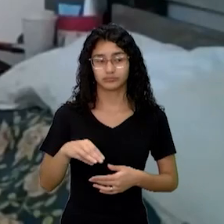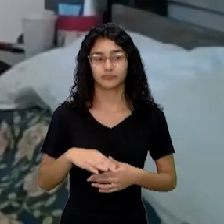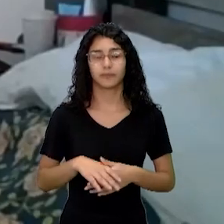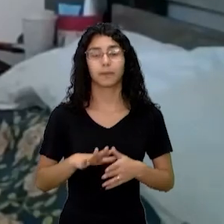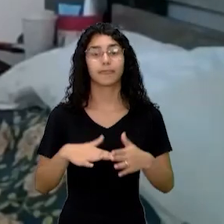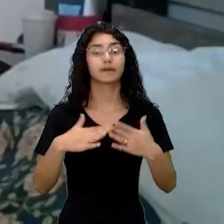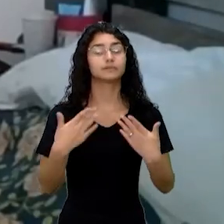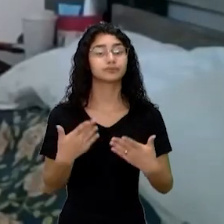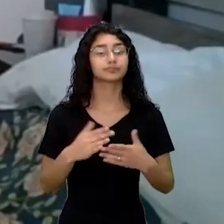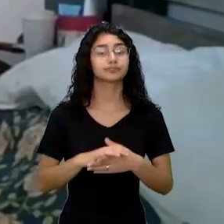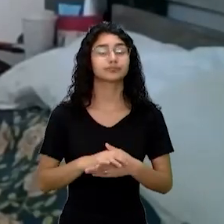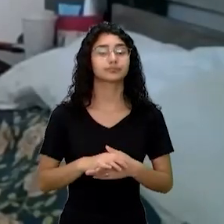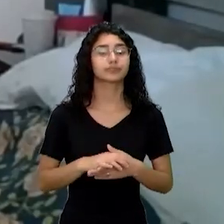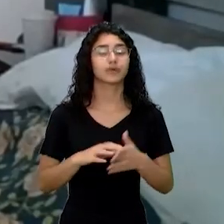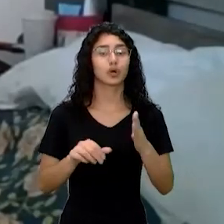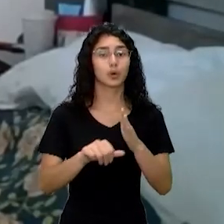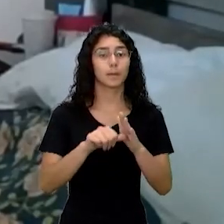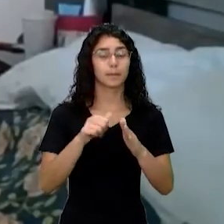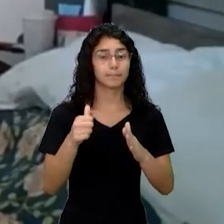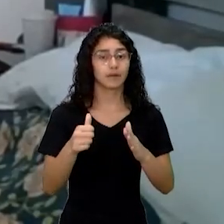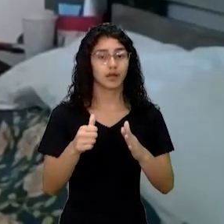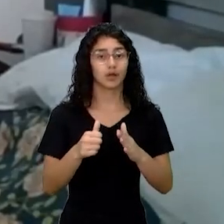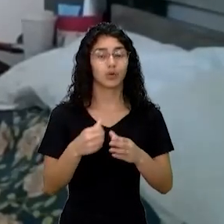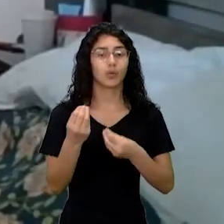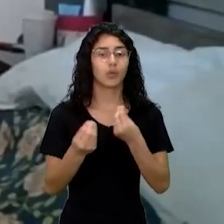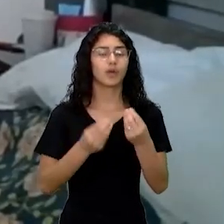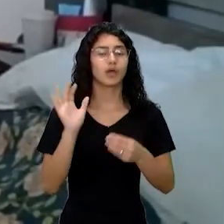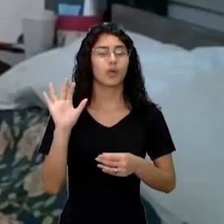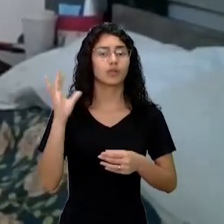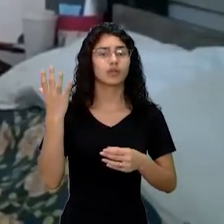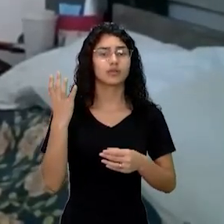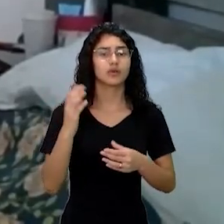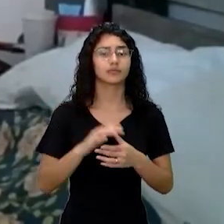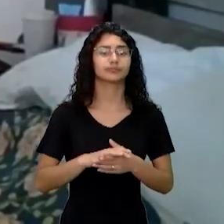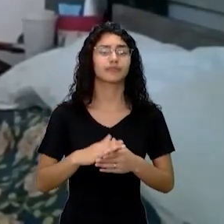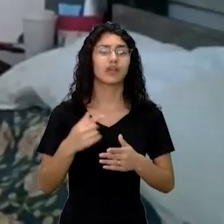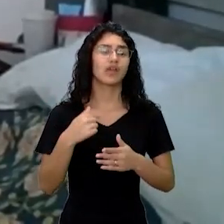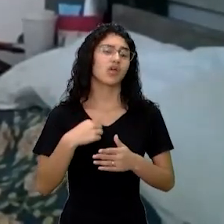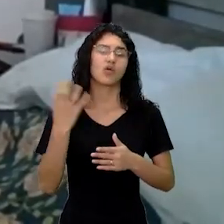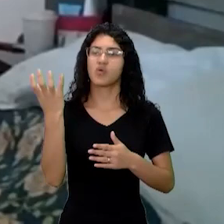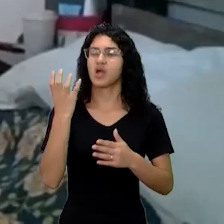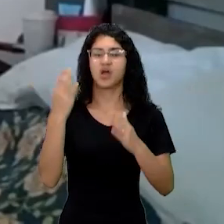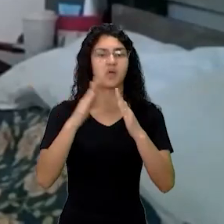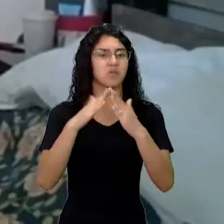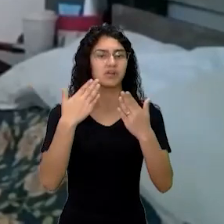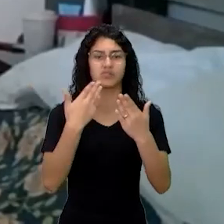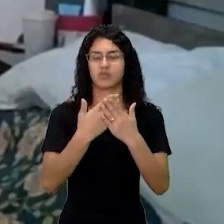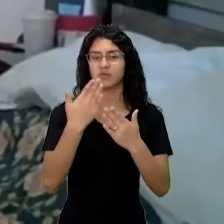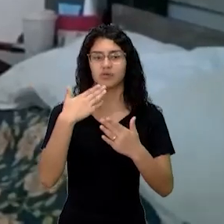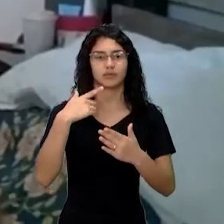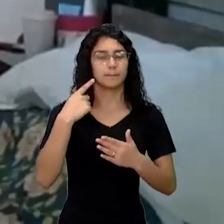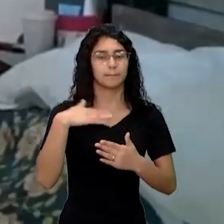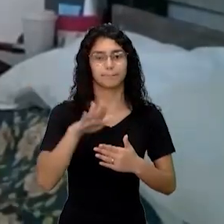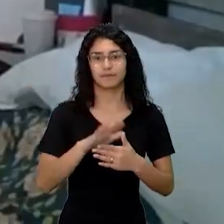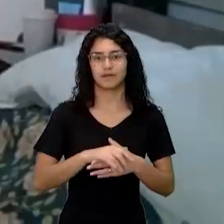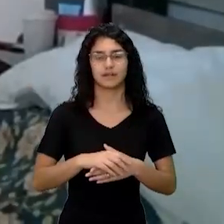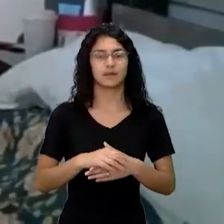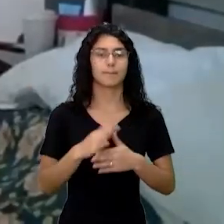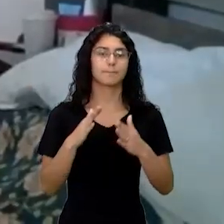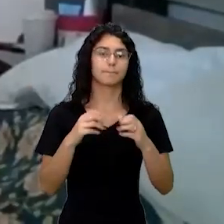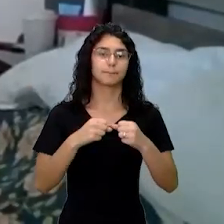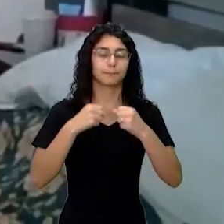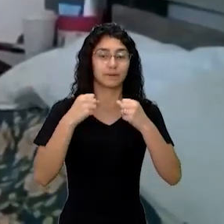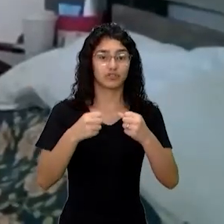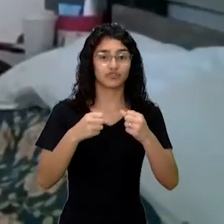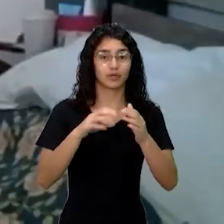E aí, nesse primeiro momento, o que aconteceu foi que eu não queria mais ir para a escola. Então, eu pedi para minha mãe para ela me tirar, né? Eu